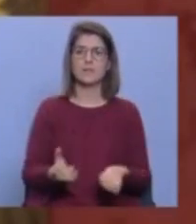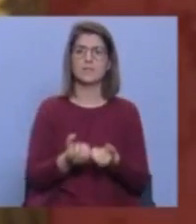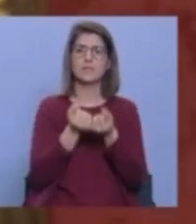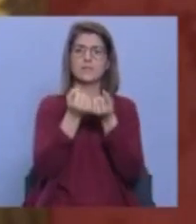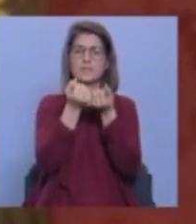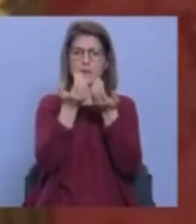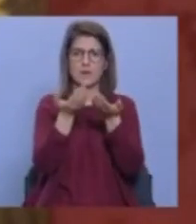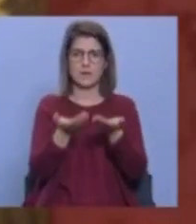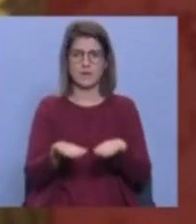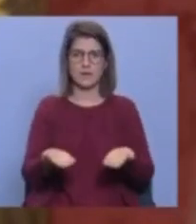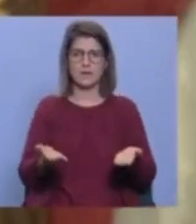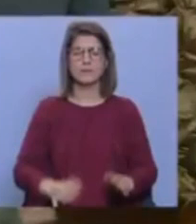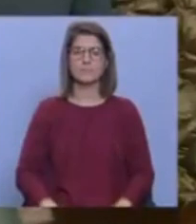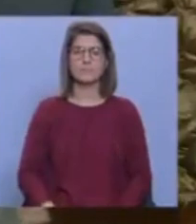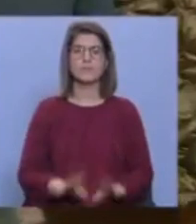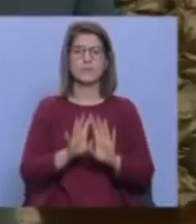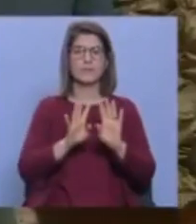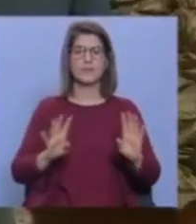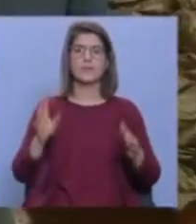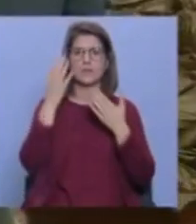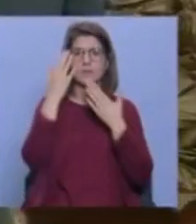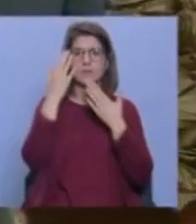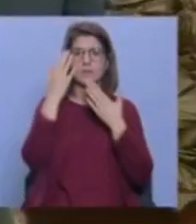salvação. Glória a Deus.